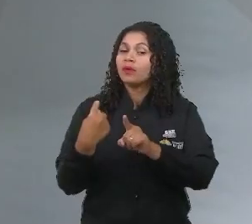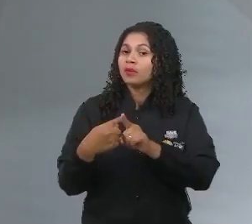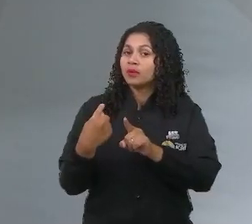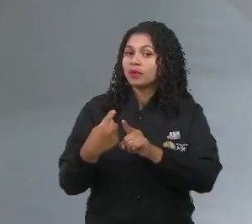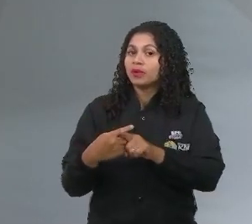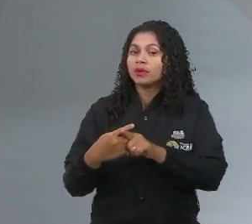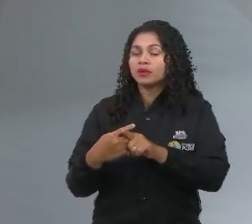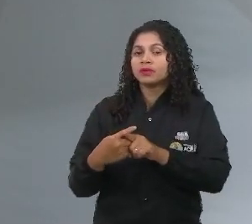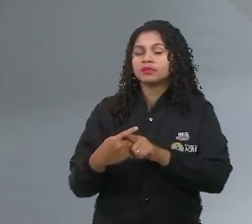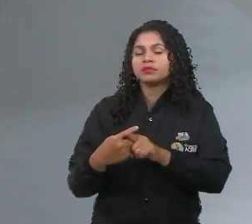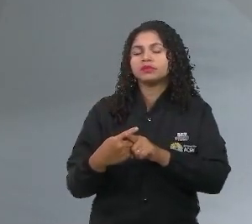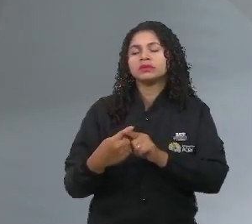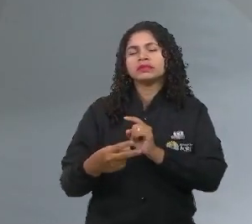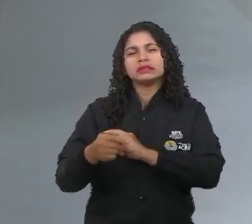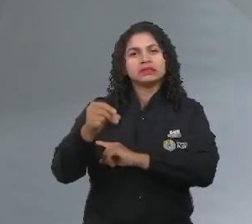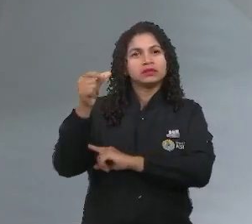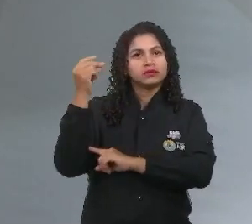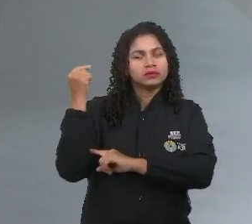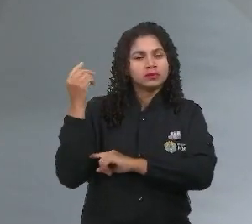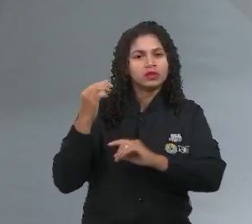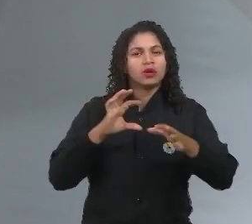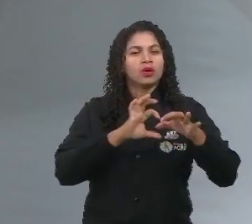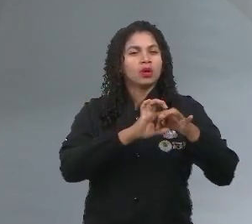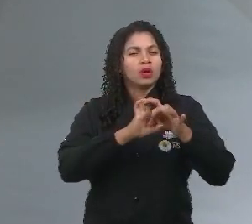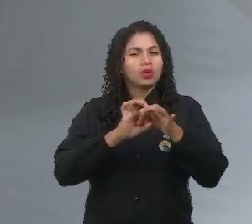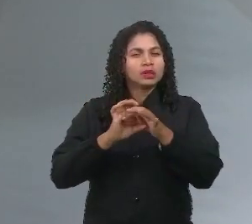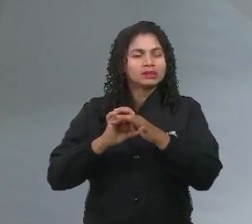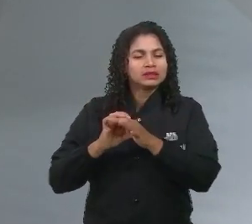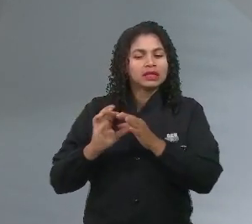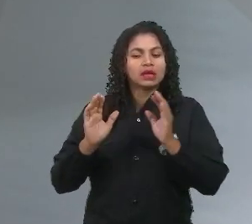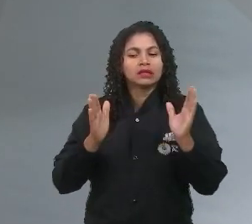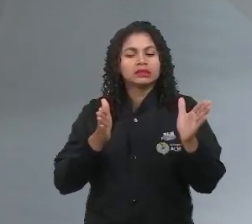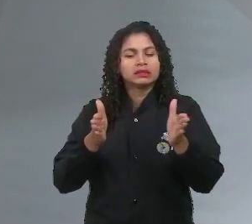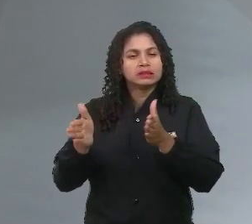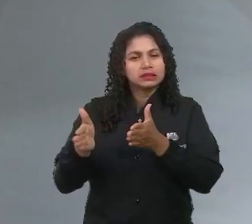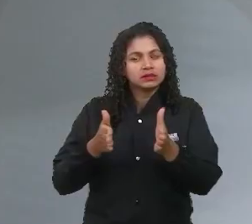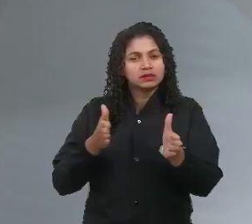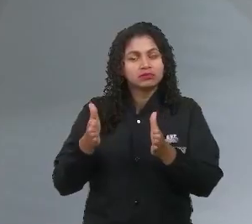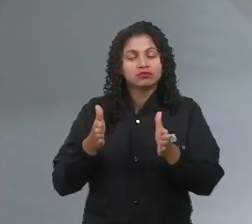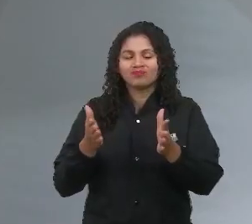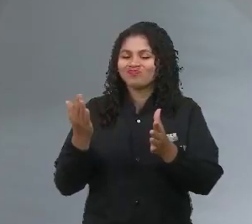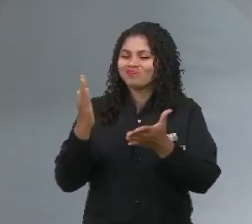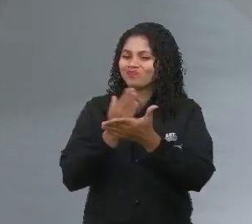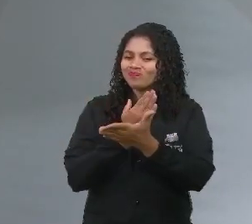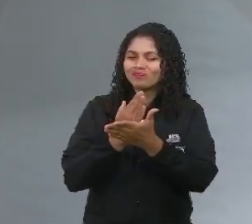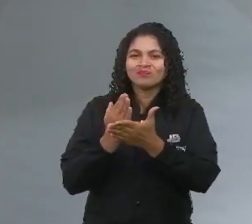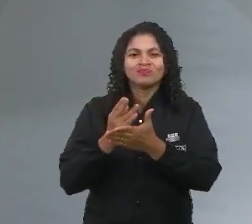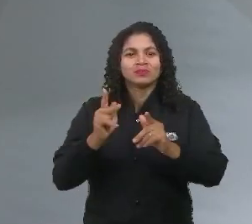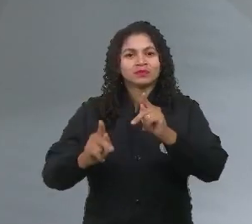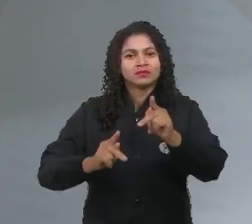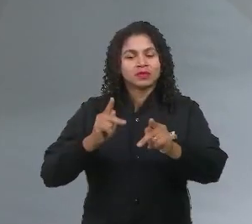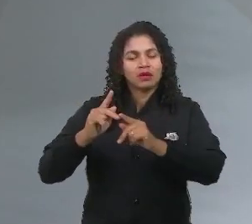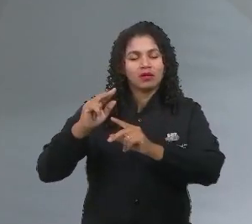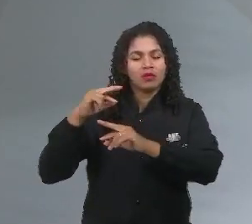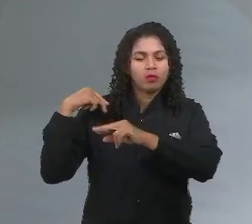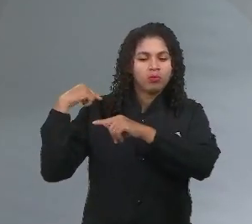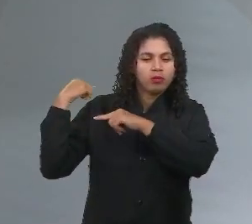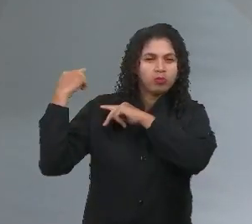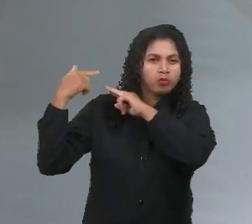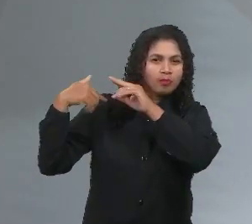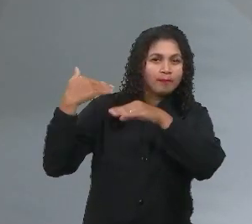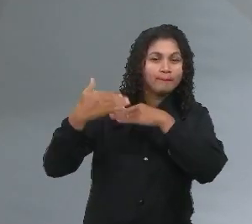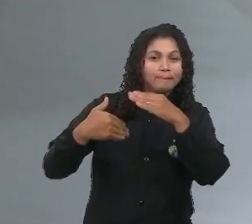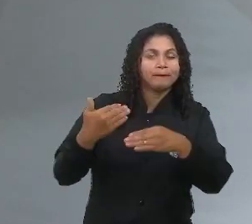mas correspondendo ao contexto da época, algumas populações historicamente experimentaram esse tipo